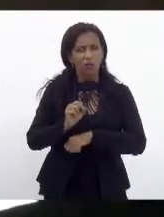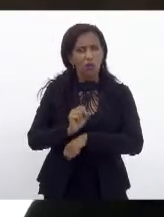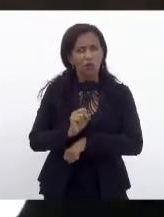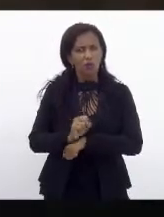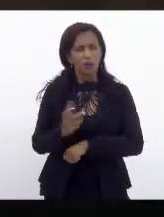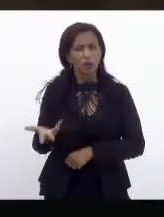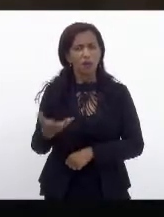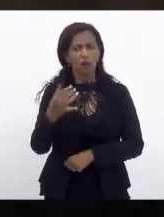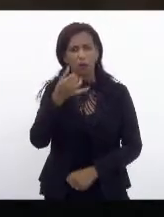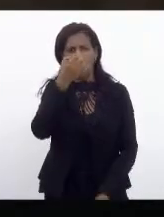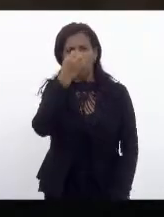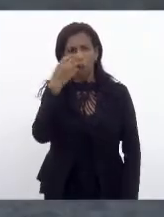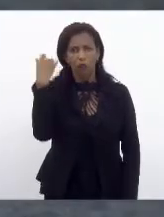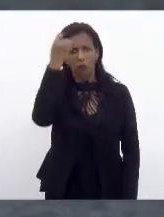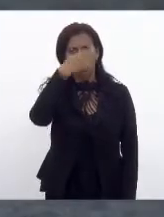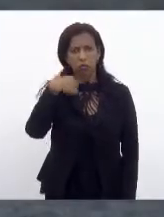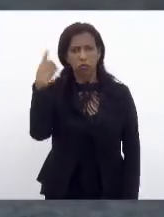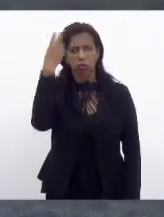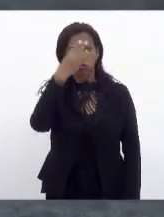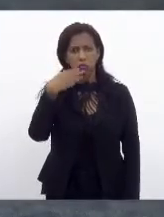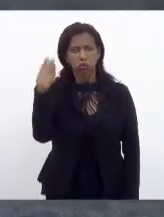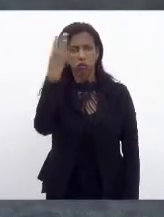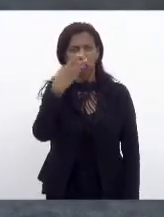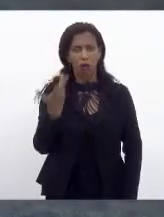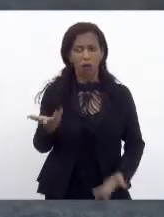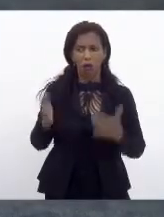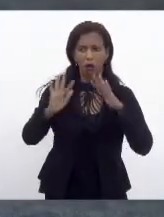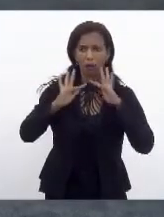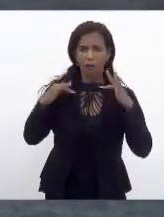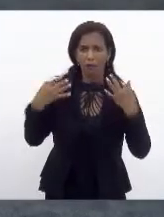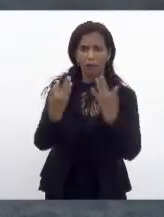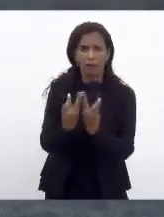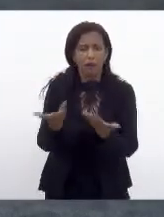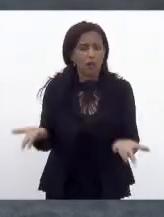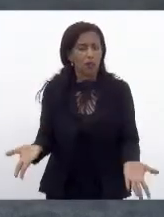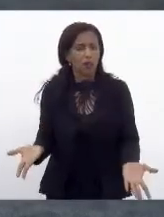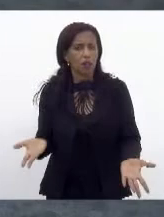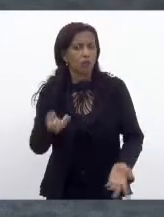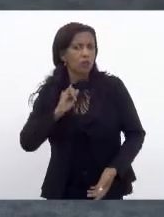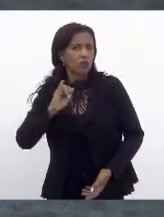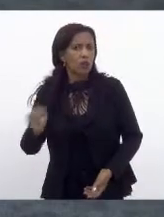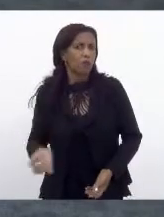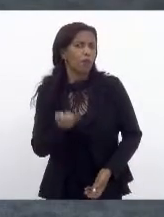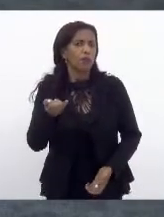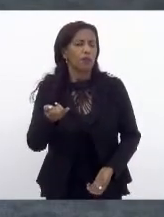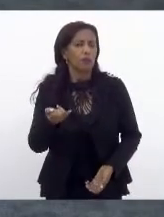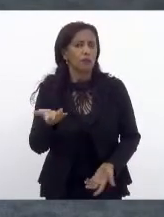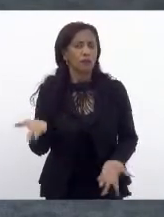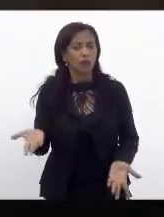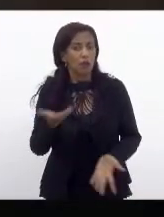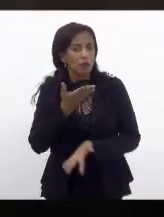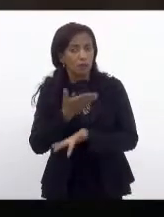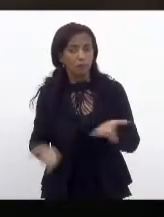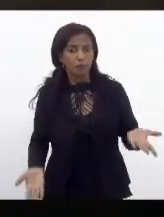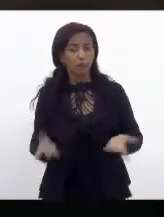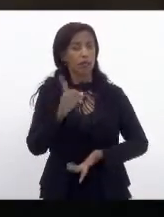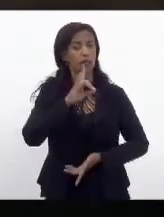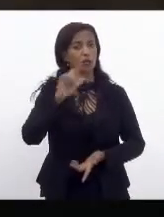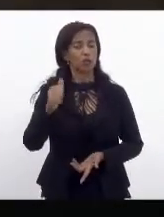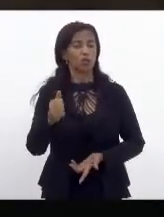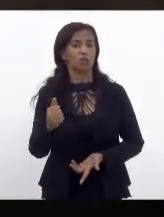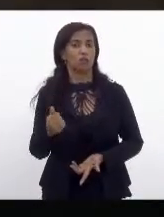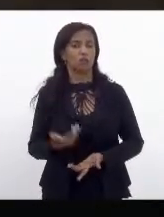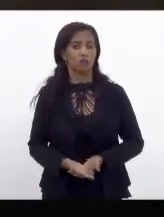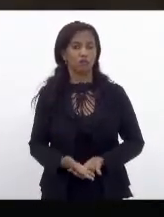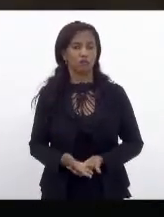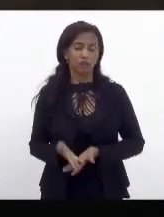família, né? Tomando conta da sua família ou numa outra função que ele exerça, Rodrigo, e acaba, né, não tendo essa oportunidade.